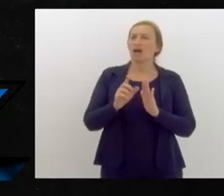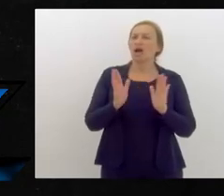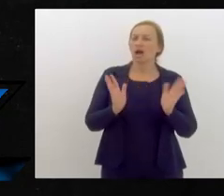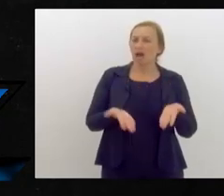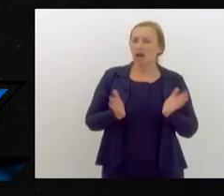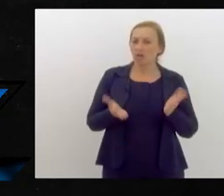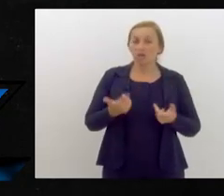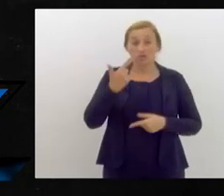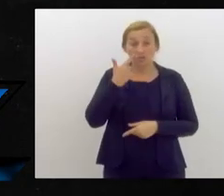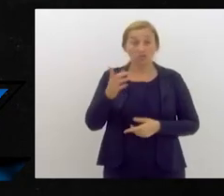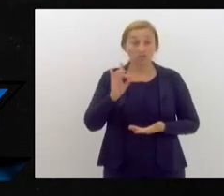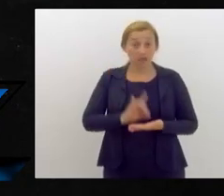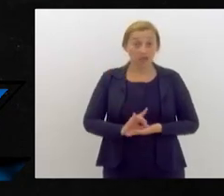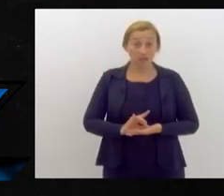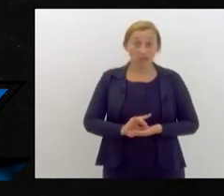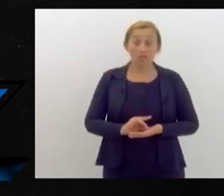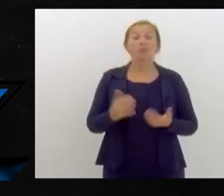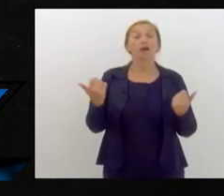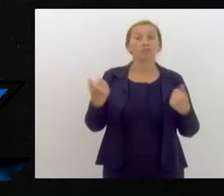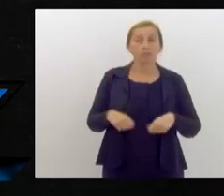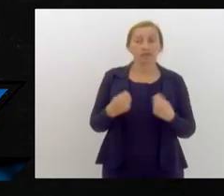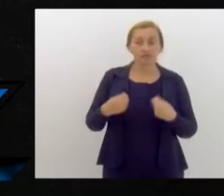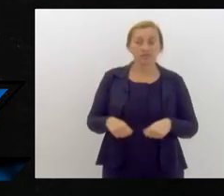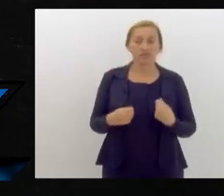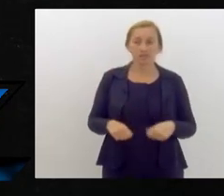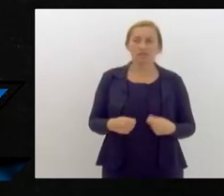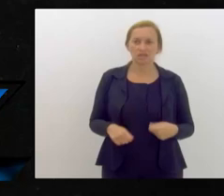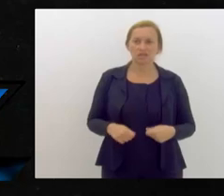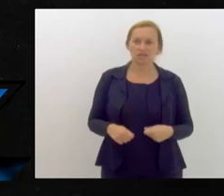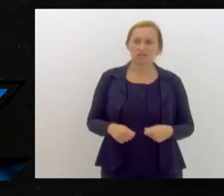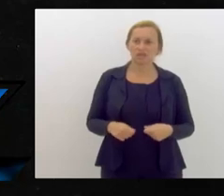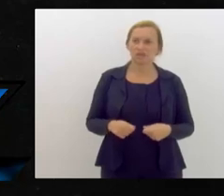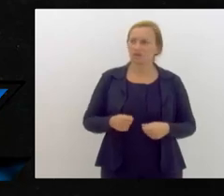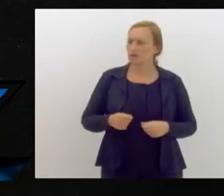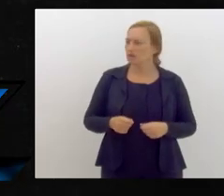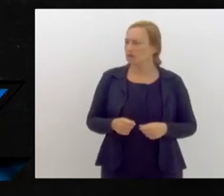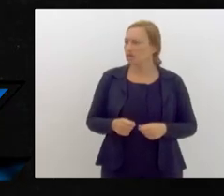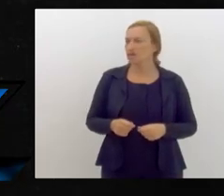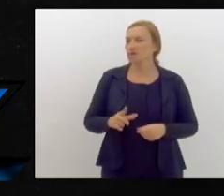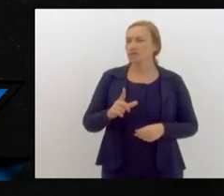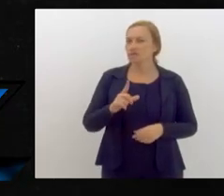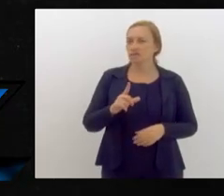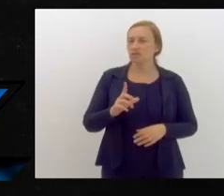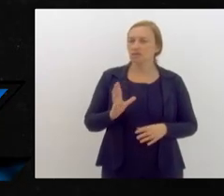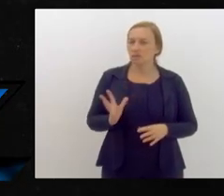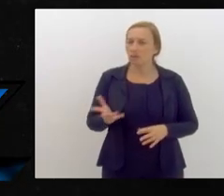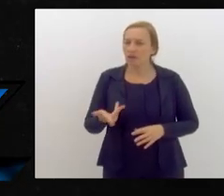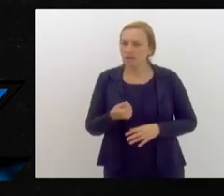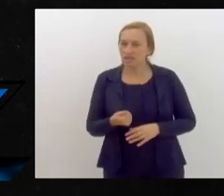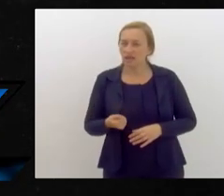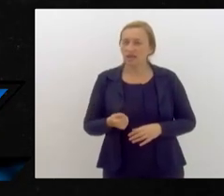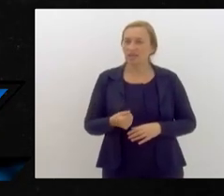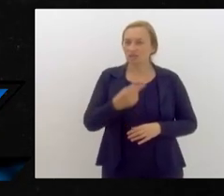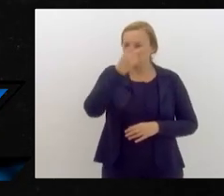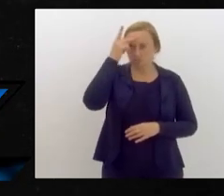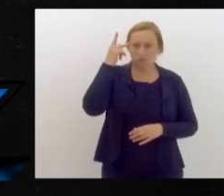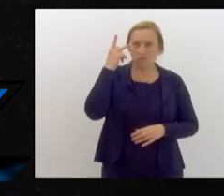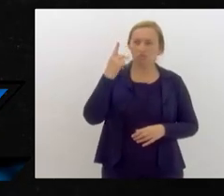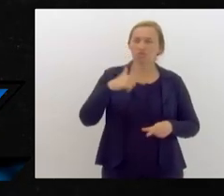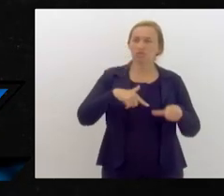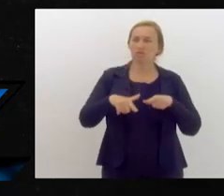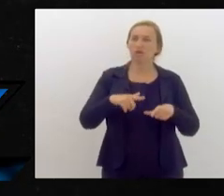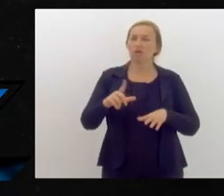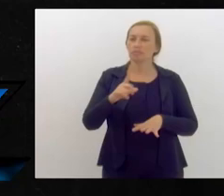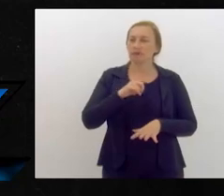diante dessa realidade a gente precisa garantir essa função precisa ter concurso público para que a gente tenha